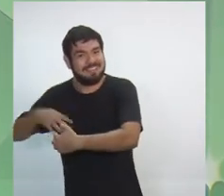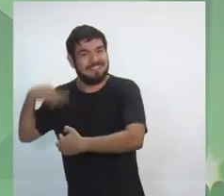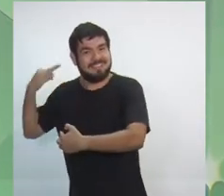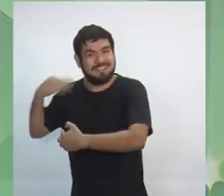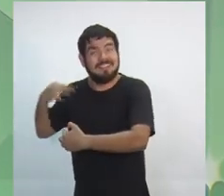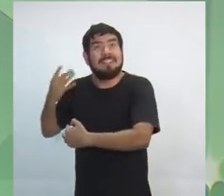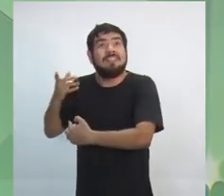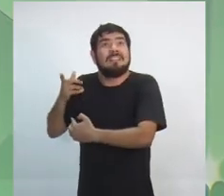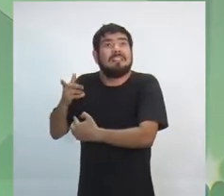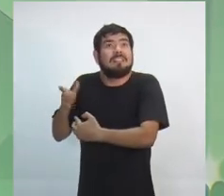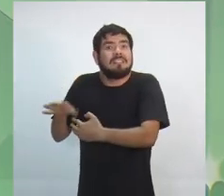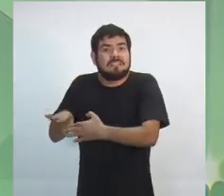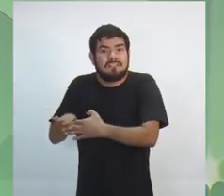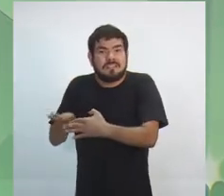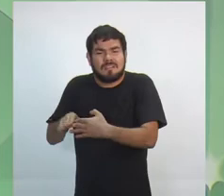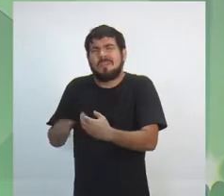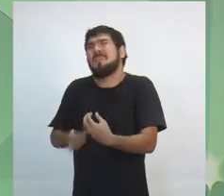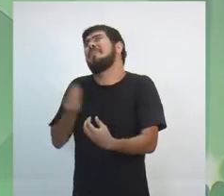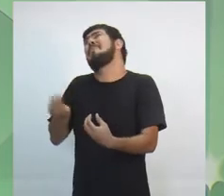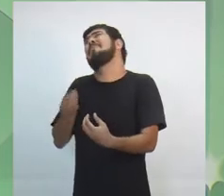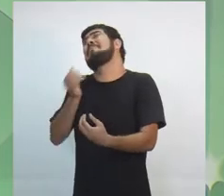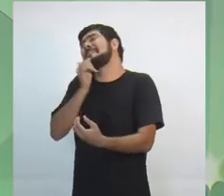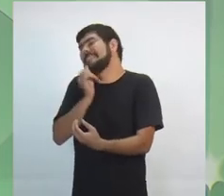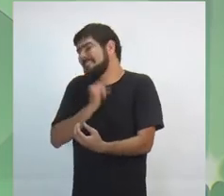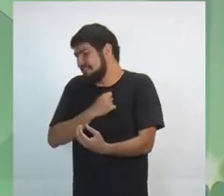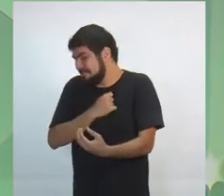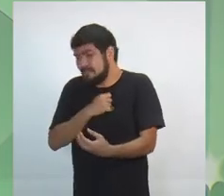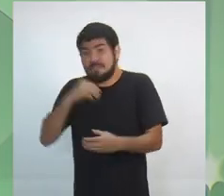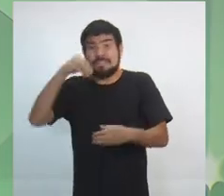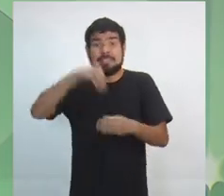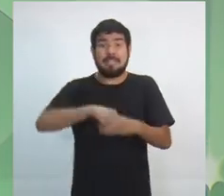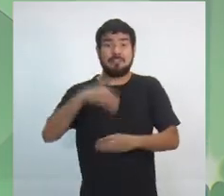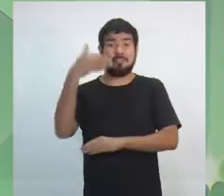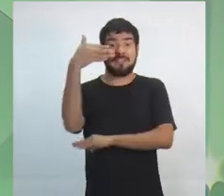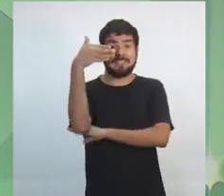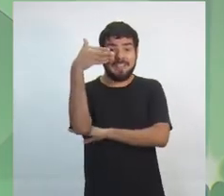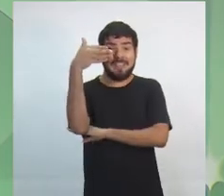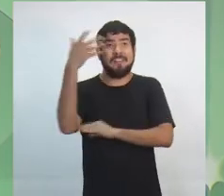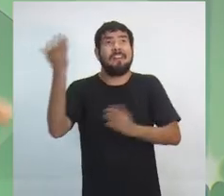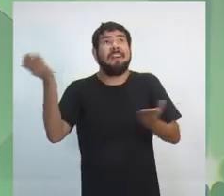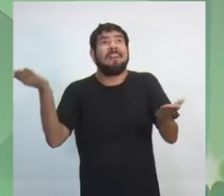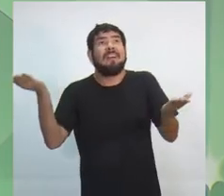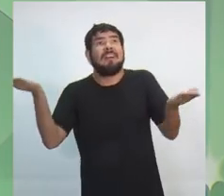isso, como você vai trabalhar, por exemplo, dentro de um hotel, a parte